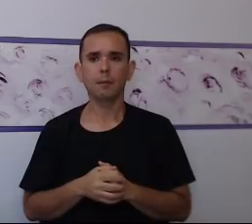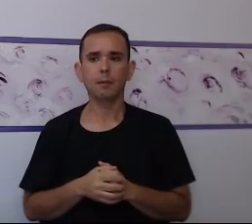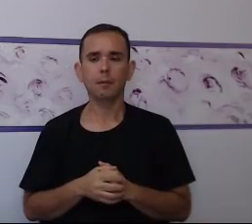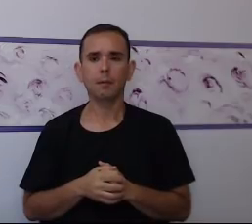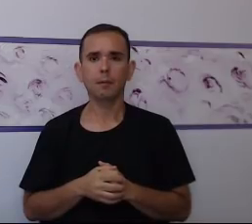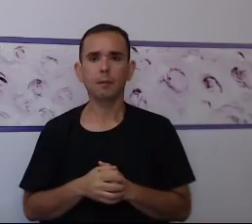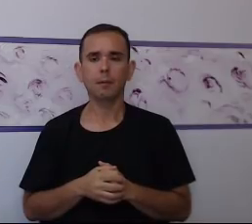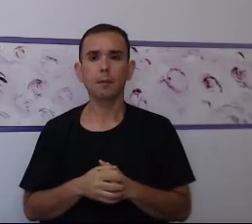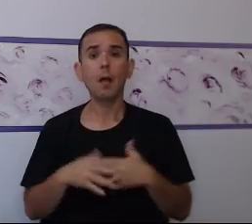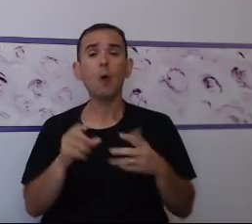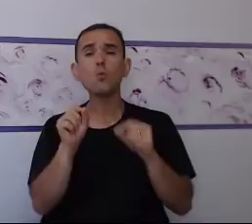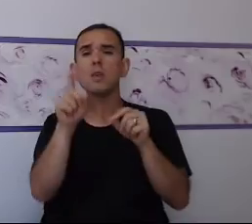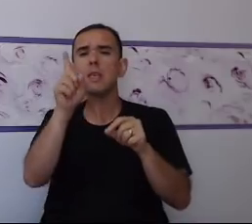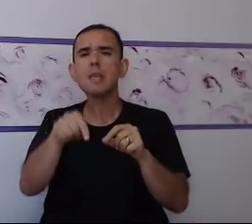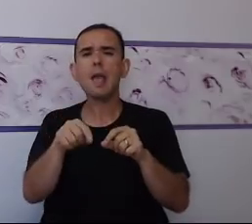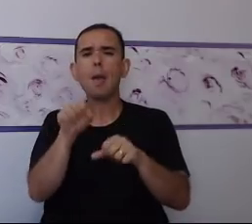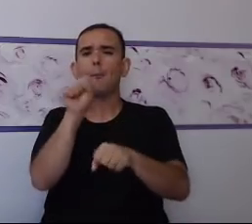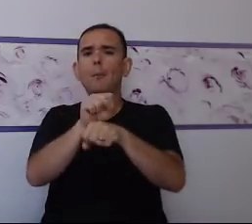Cerebral.